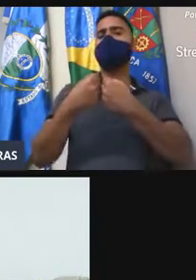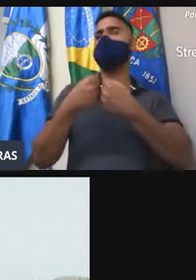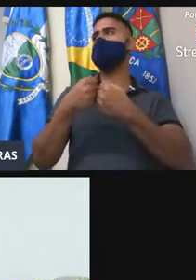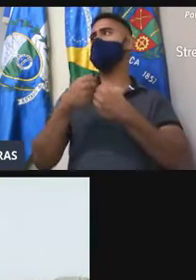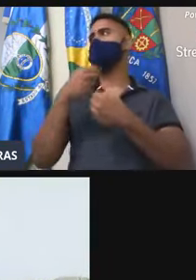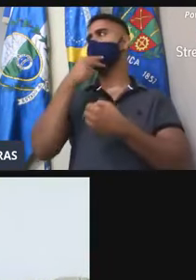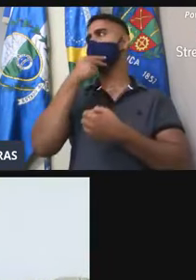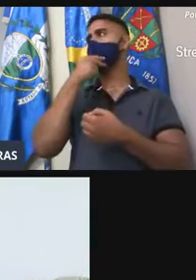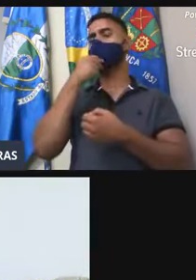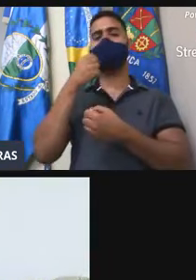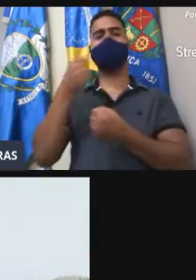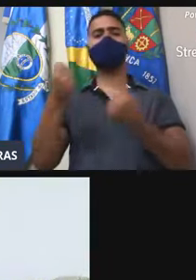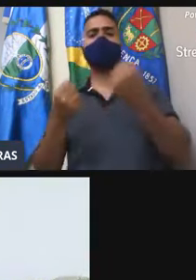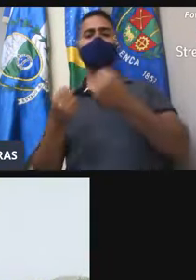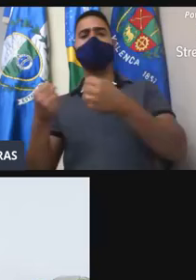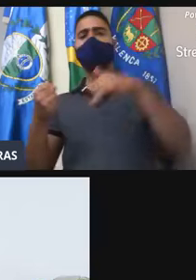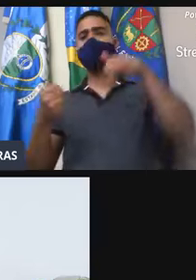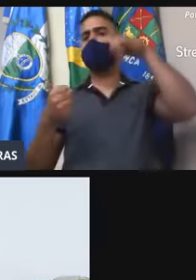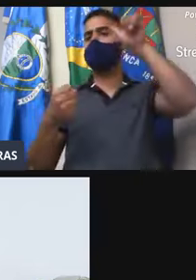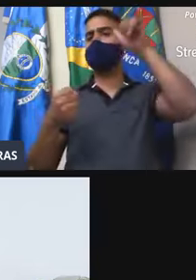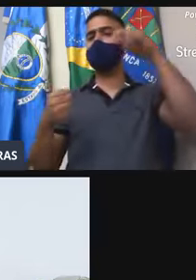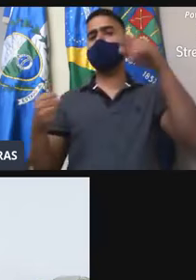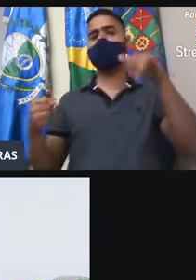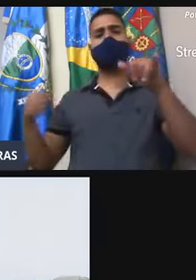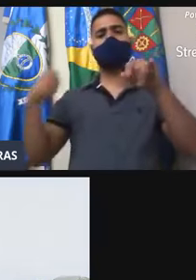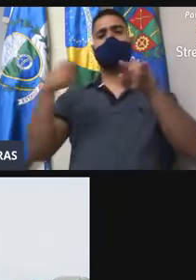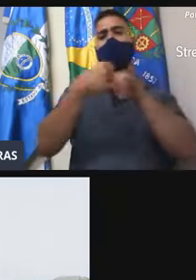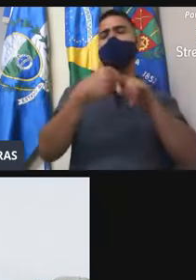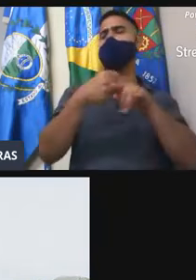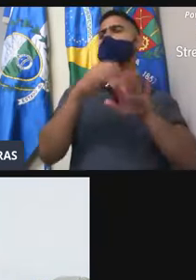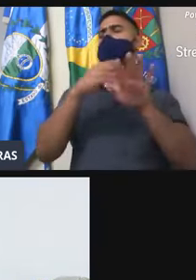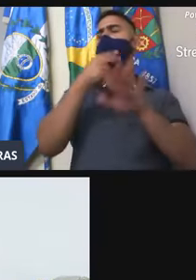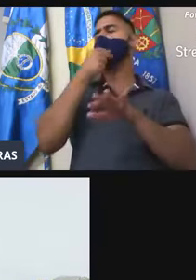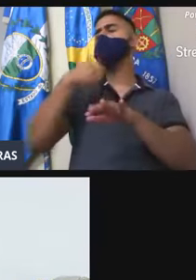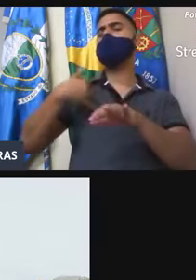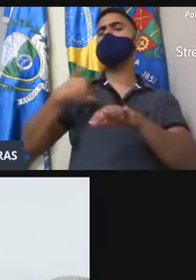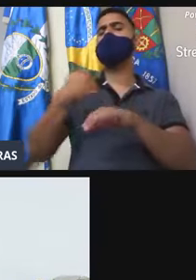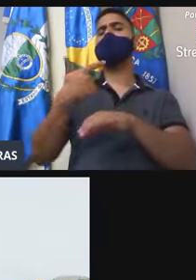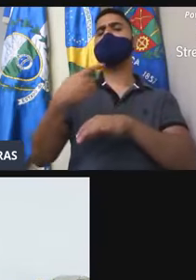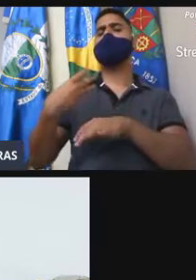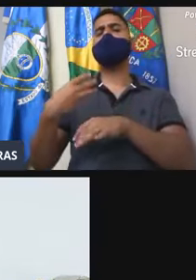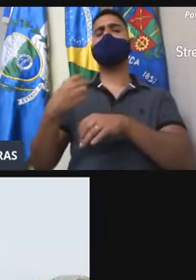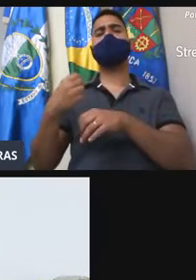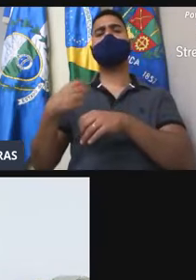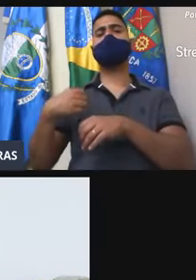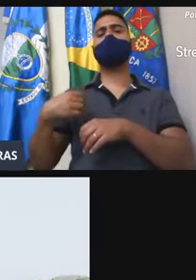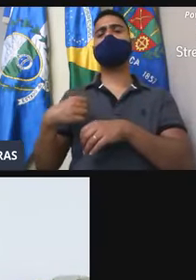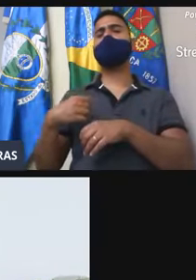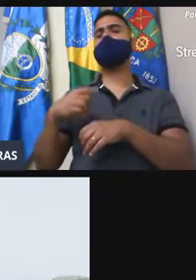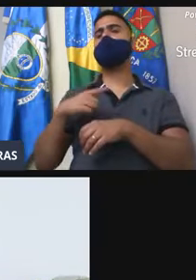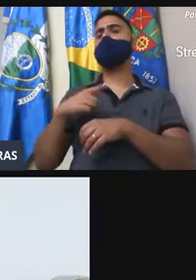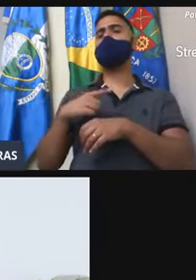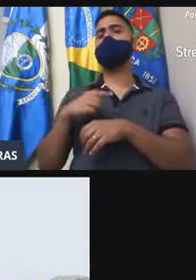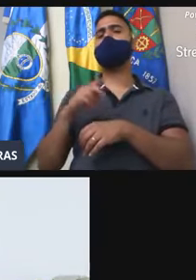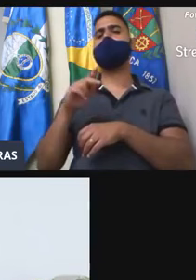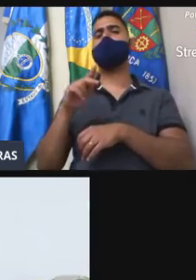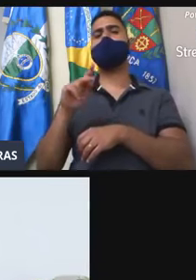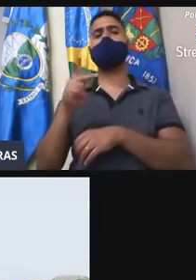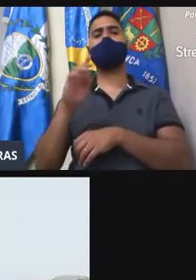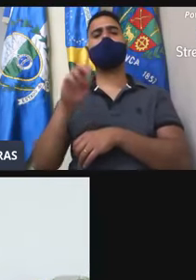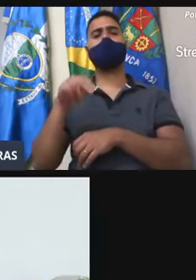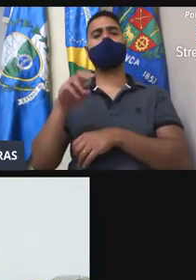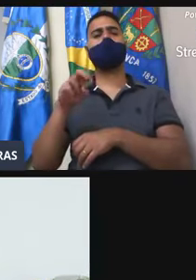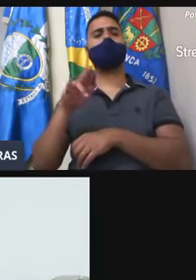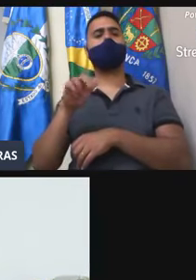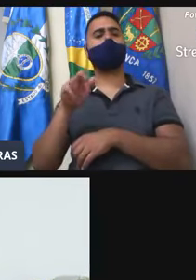rapaz pegou uma vaca pelo caminho lá. Um garoto de 22, 23 anos. Chegou aqui com hemorragia interna, meu caro, e ó,